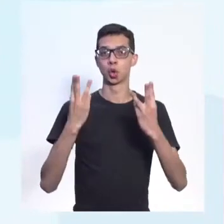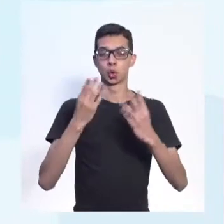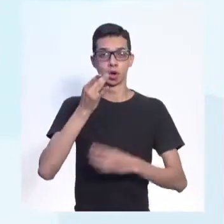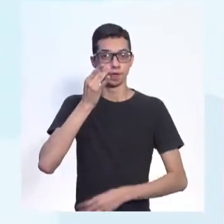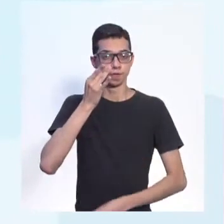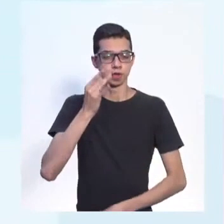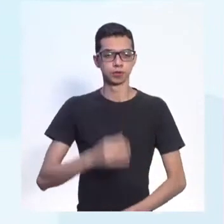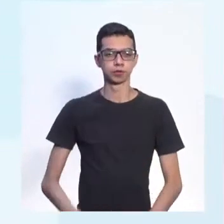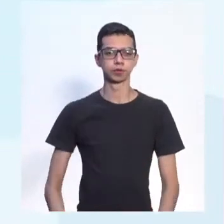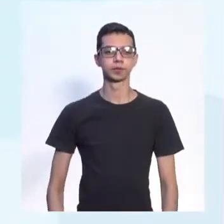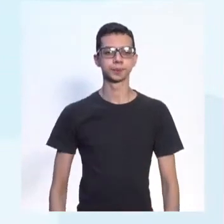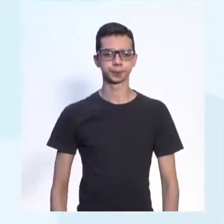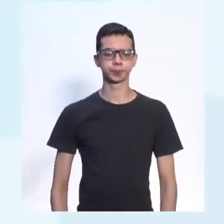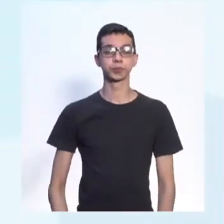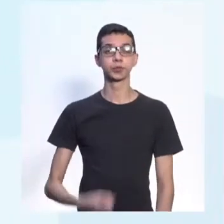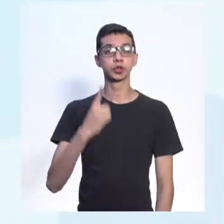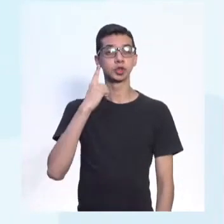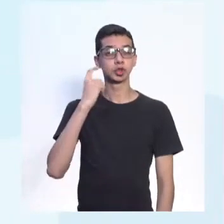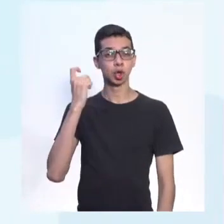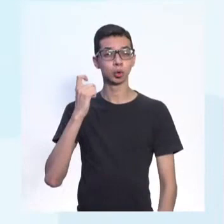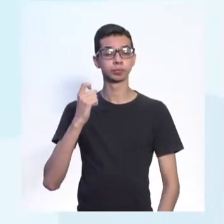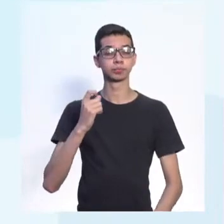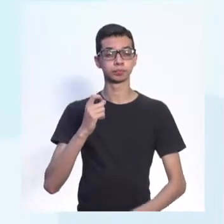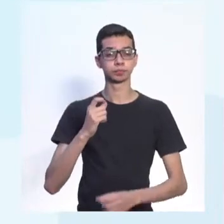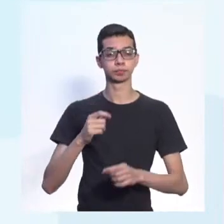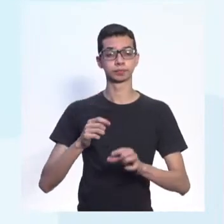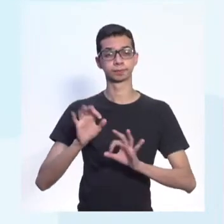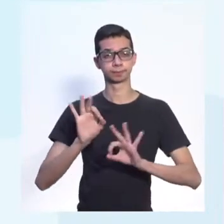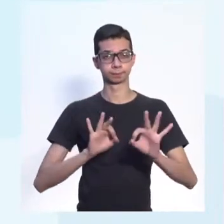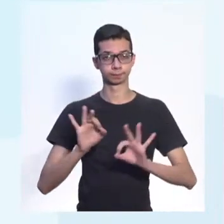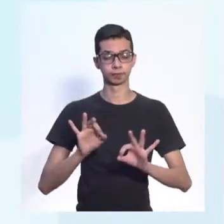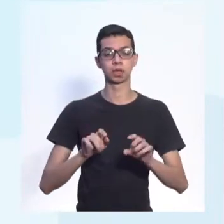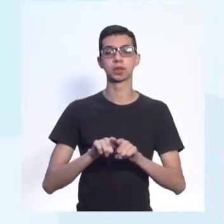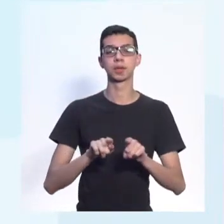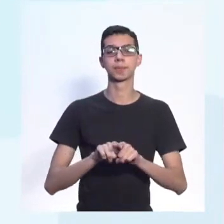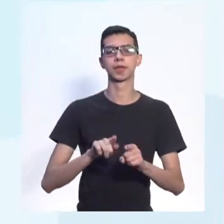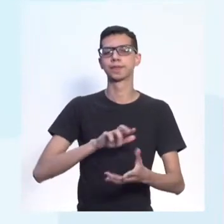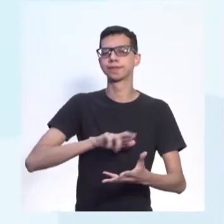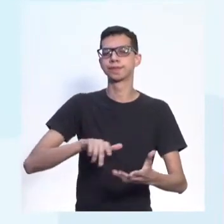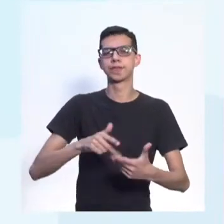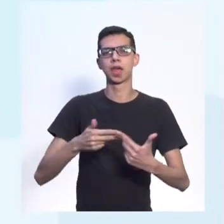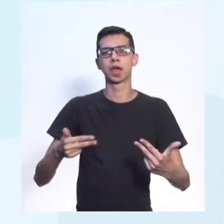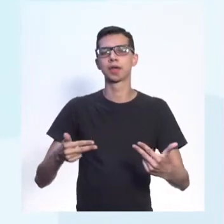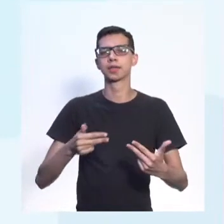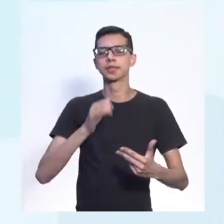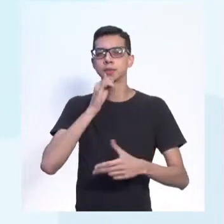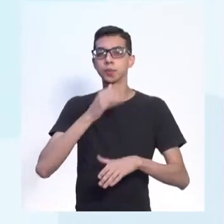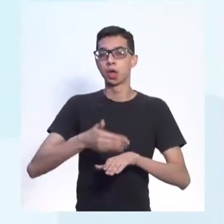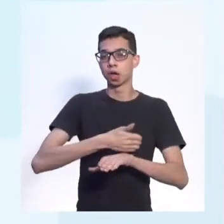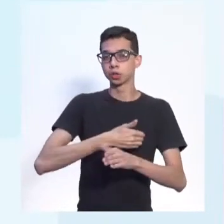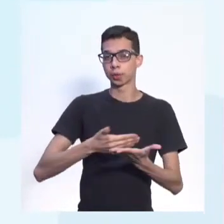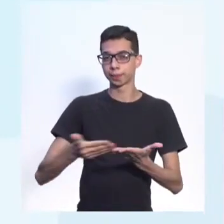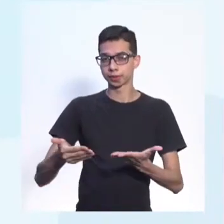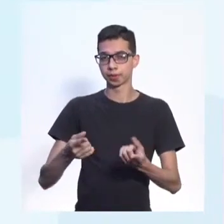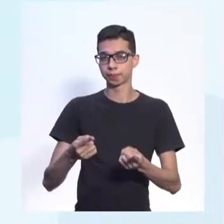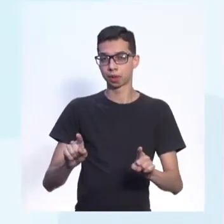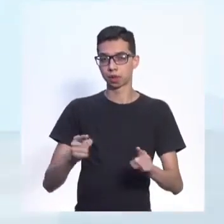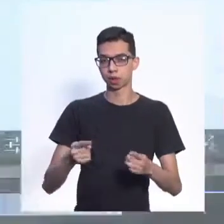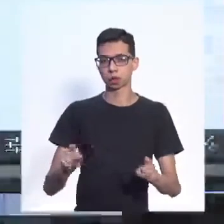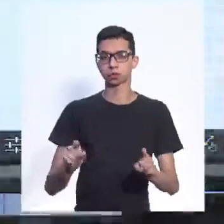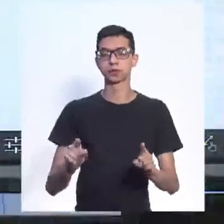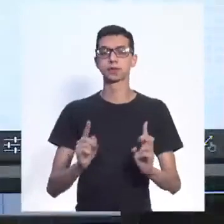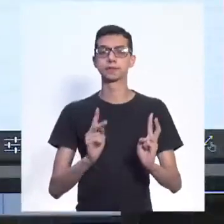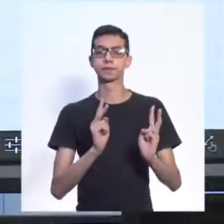dos efeitos sonoros, inserção de canções incidentais, vinhetas e outros elementos sonoros durante a apresentação. O que é essa canção incidental?